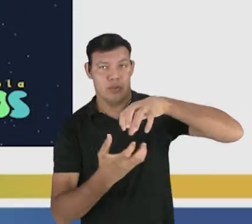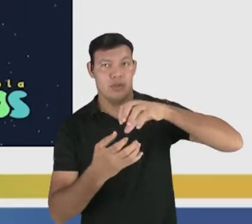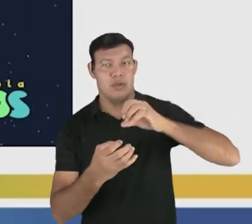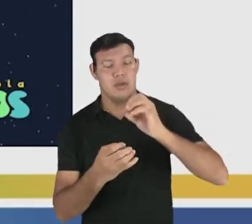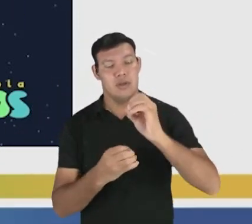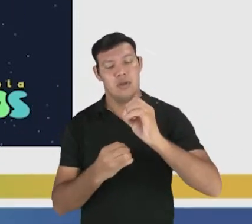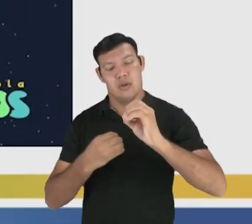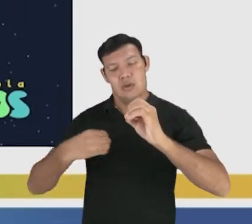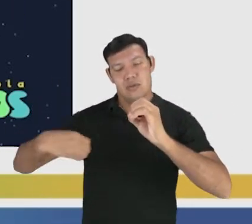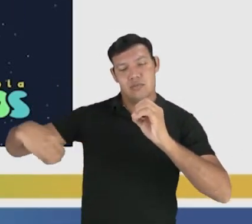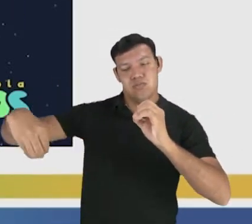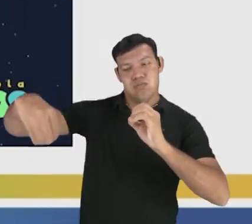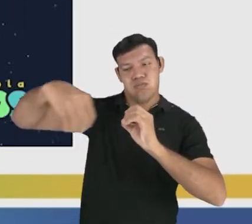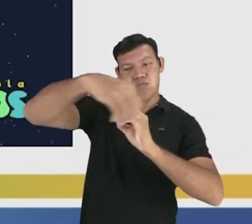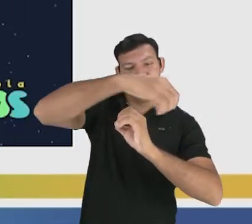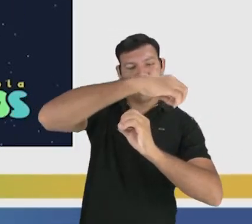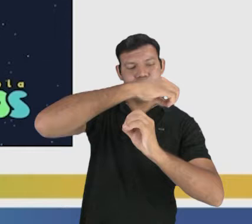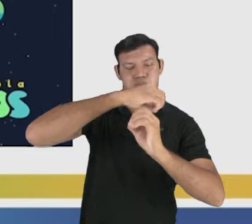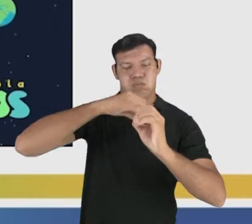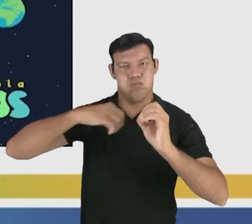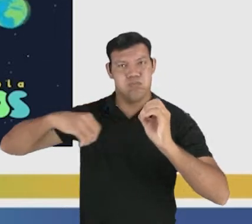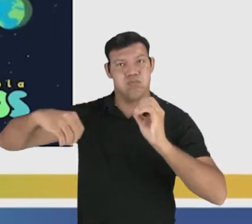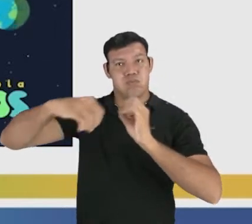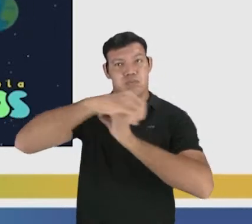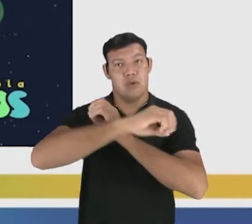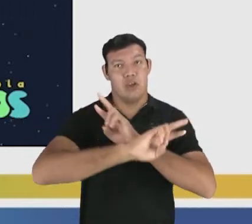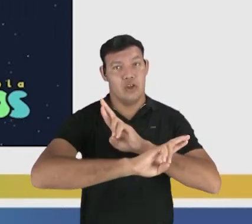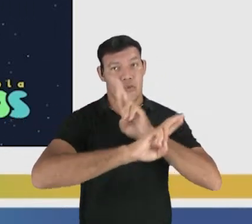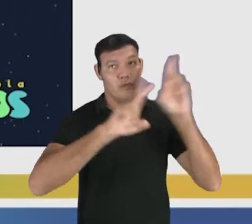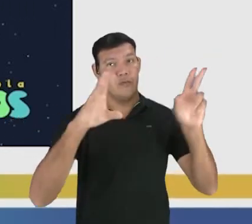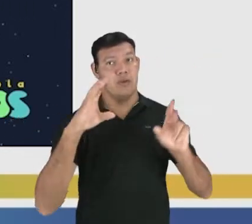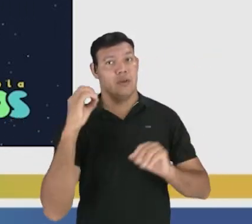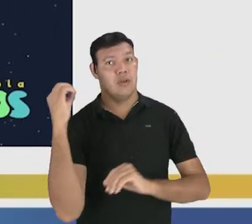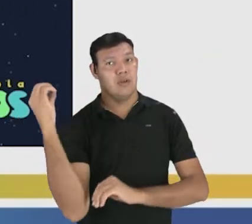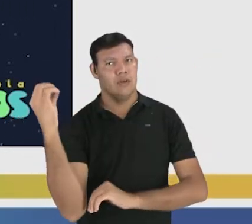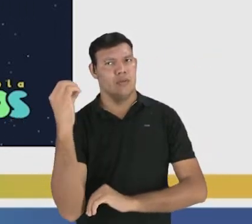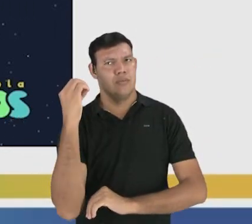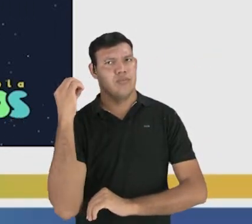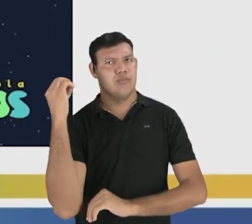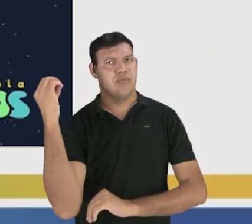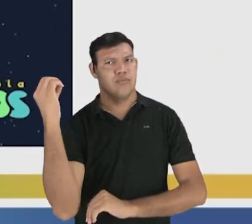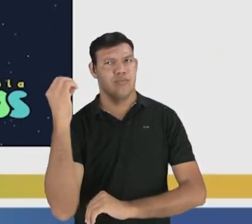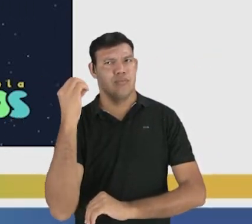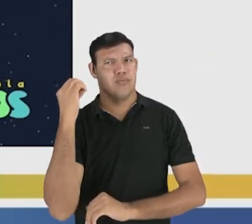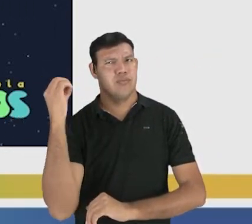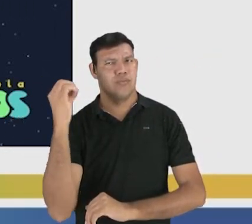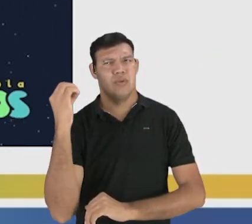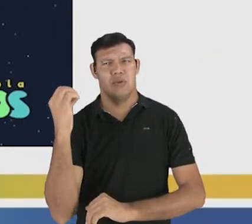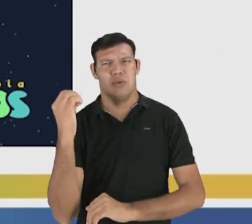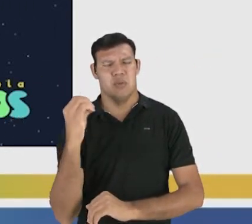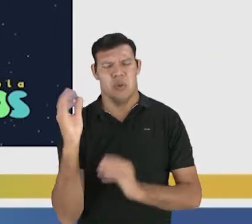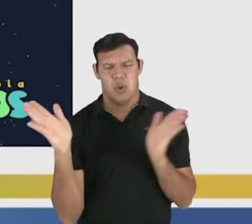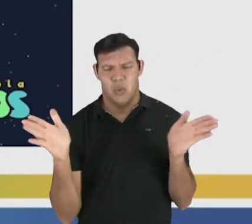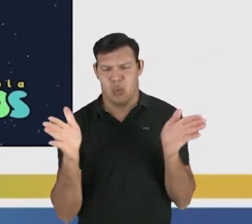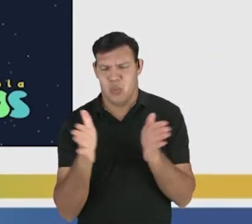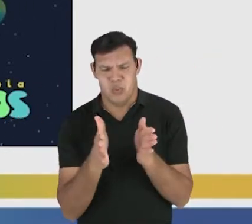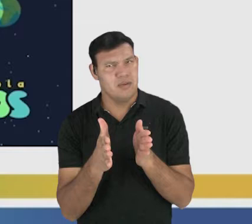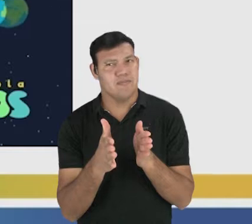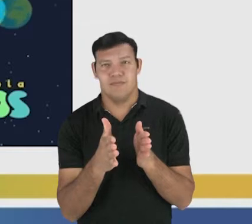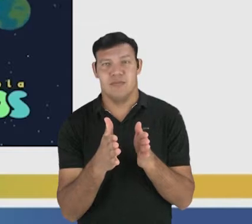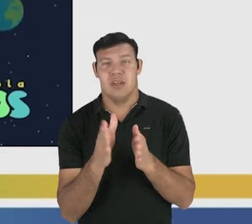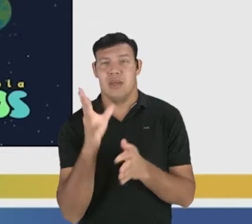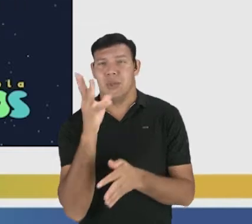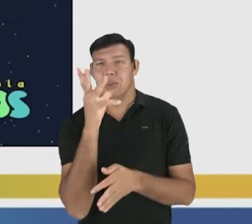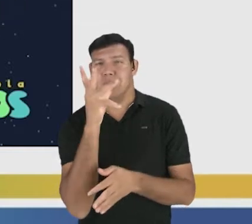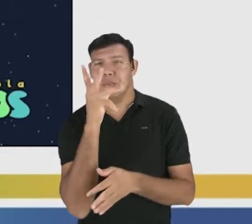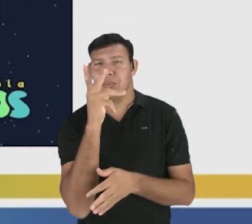movimento de translação. Ao contrário do movimento de rotação, ele não é um movimento de curto prazo, ele demora mais